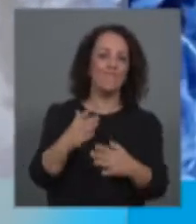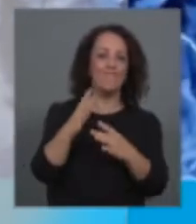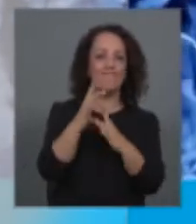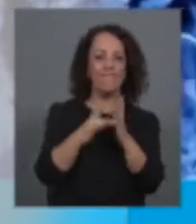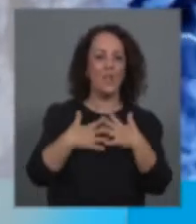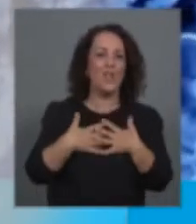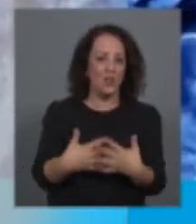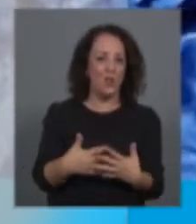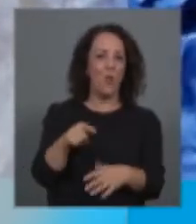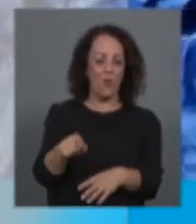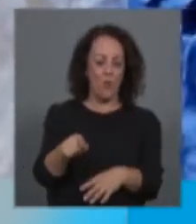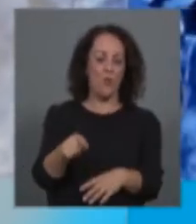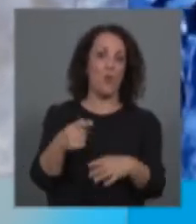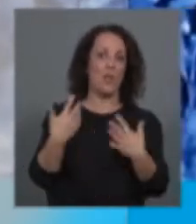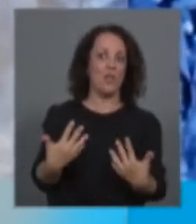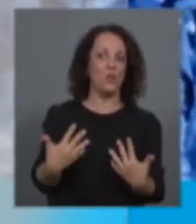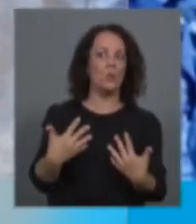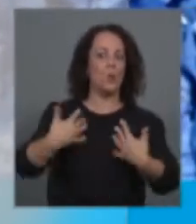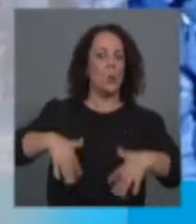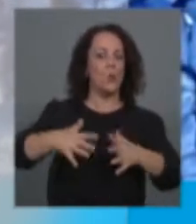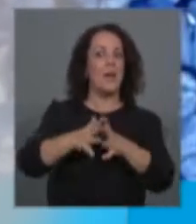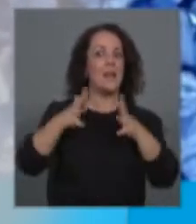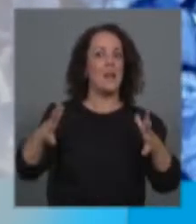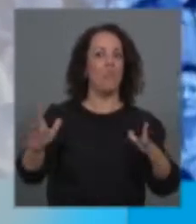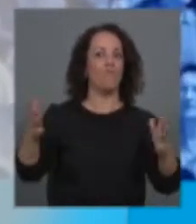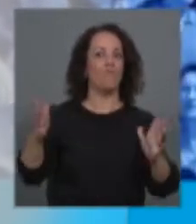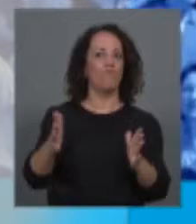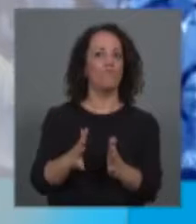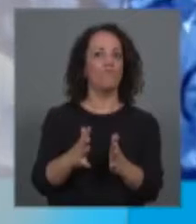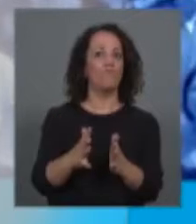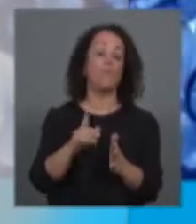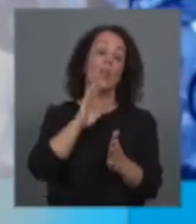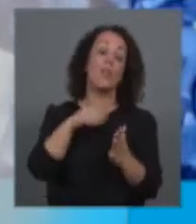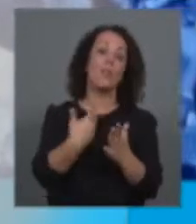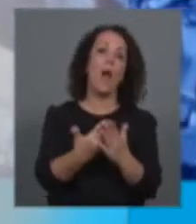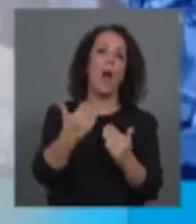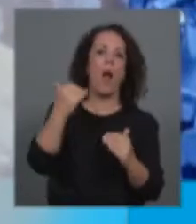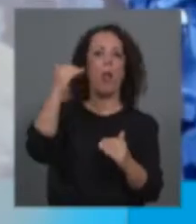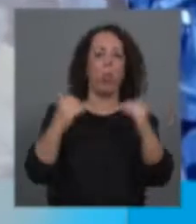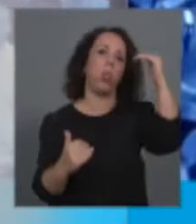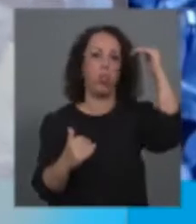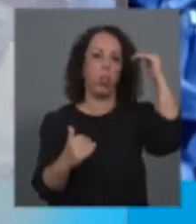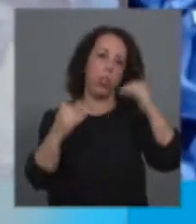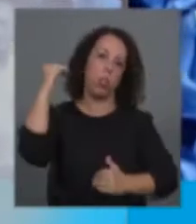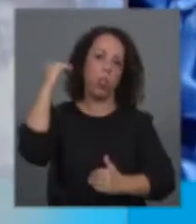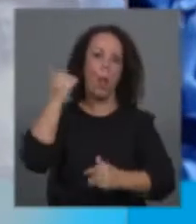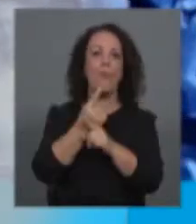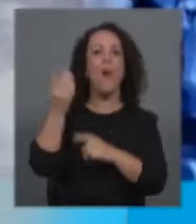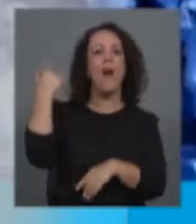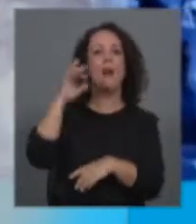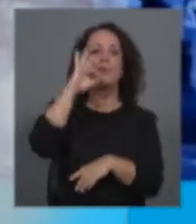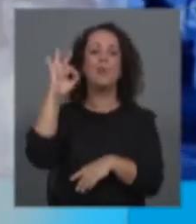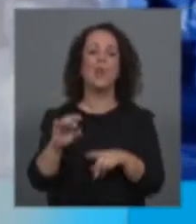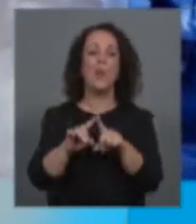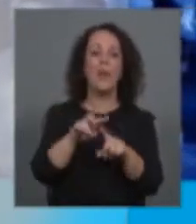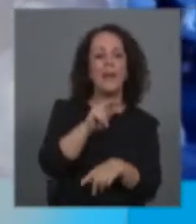pressão sobre a comunidade cristã neste momento, portanto, que está a sair, e o que está a provocar também alguns desequilíbrios, porque aquela percentagem dos 30